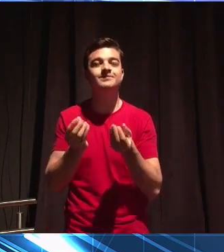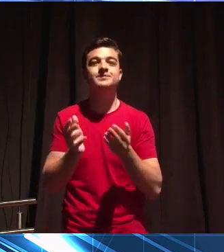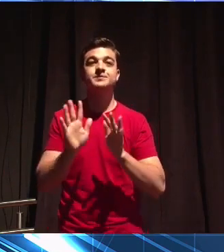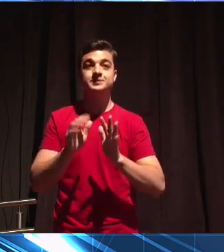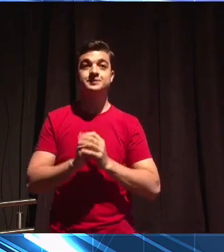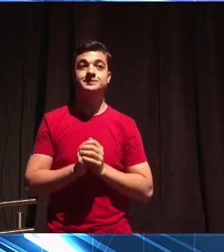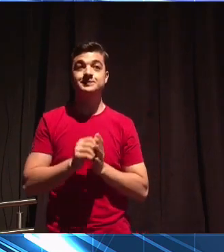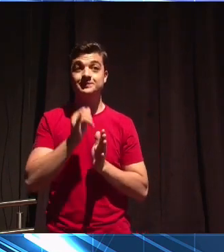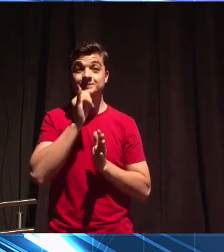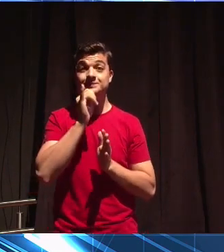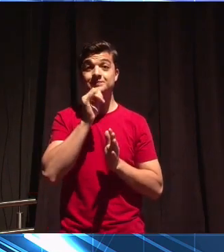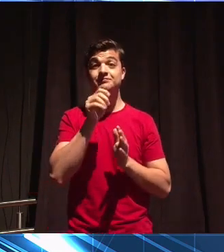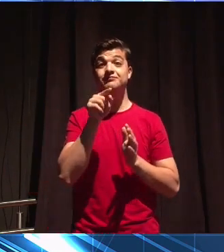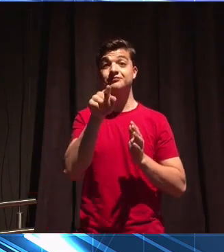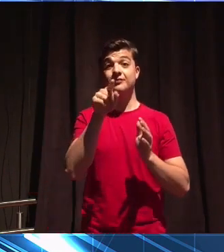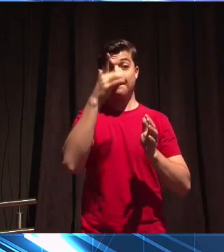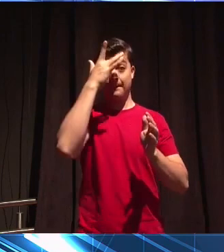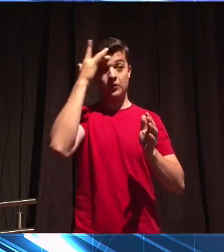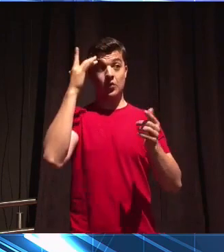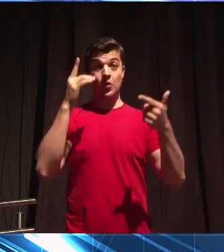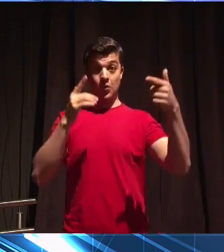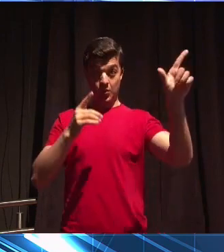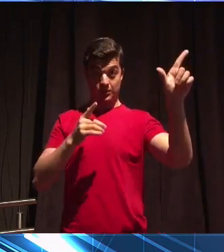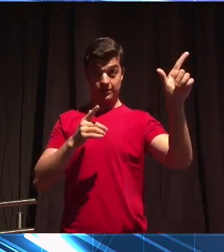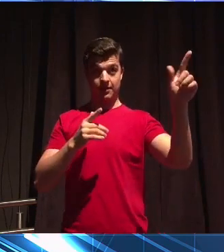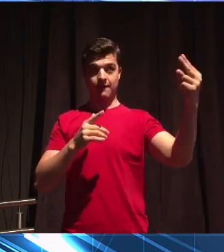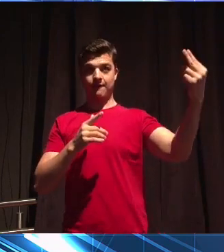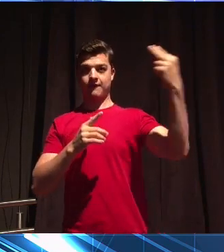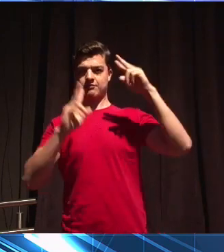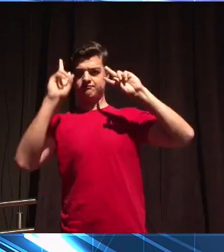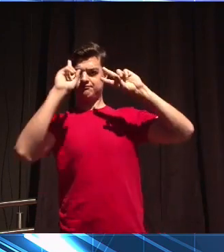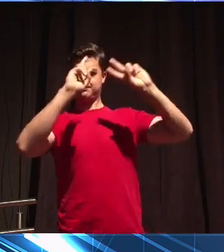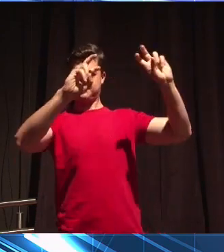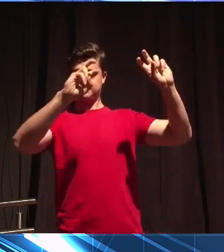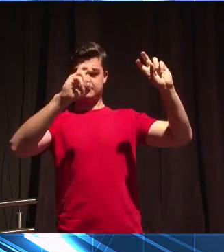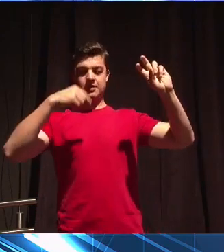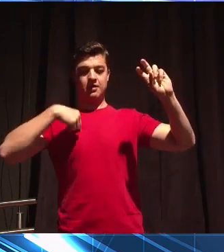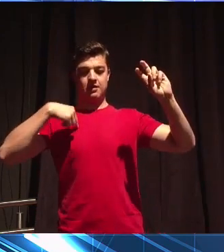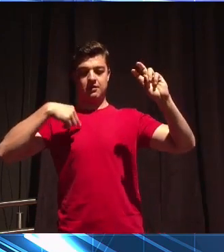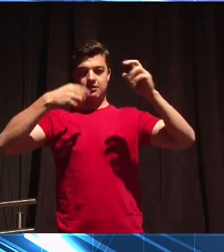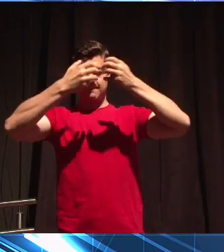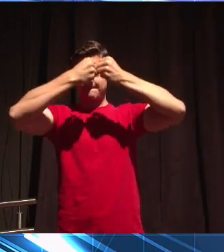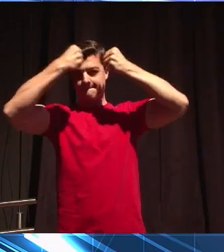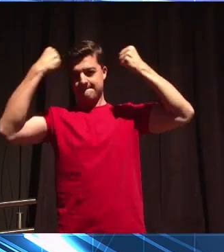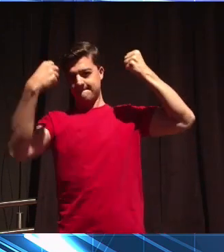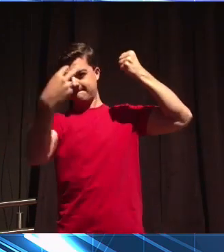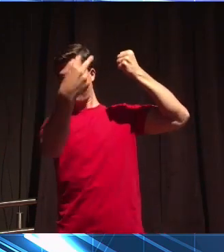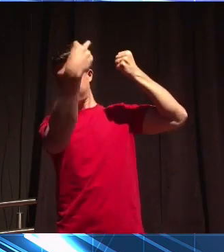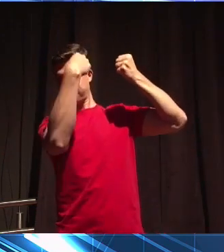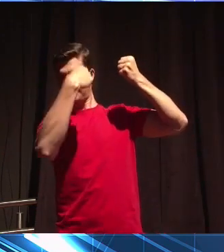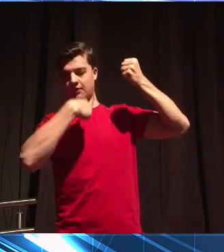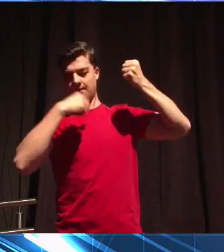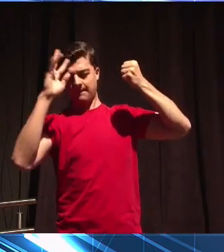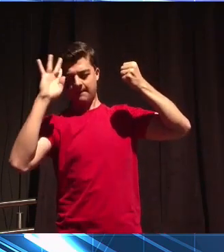alguém possa ler tua mente e saber o que tu está pensando, o que tu quer dizer. É a tua possibilidade de externalizar o que tu sente. Mas, por outro